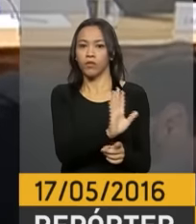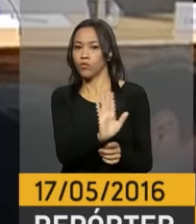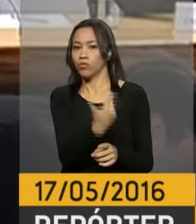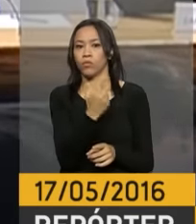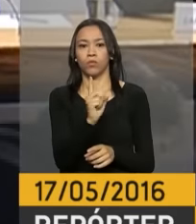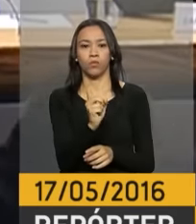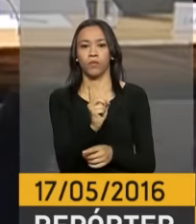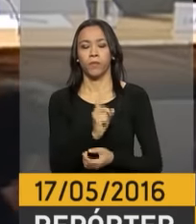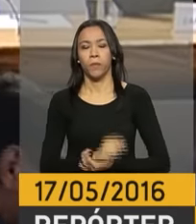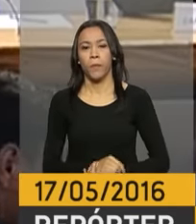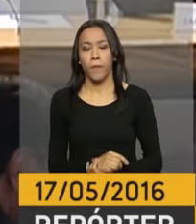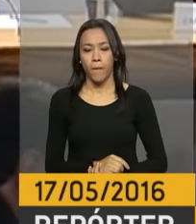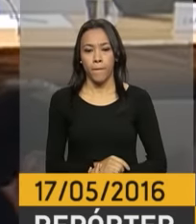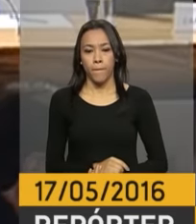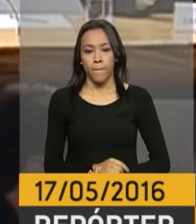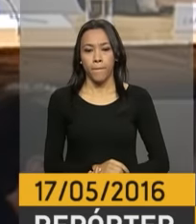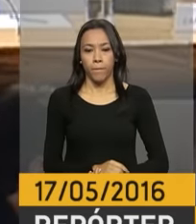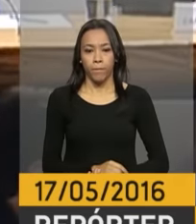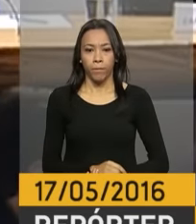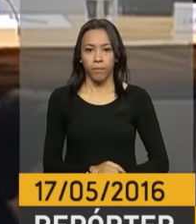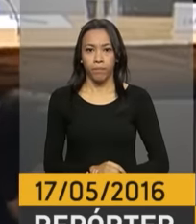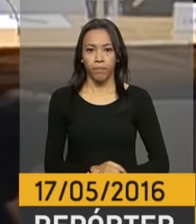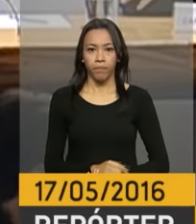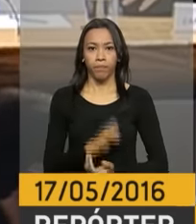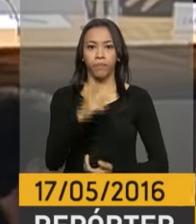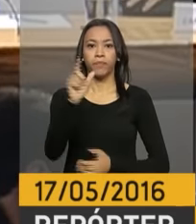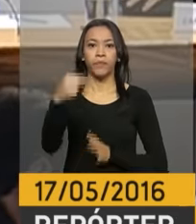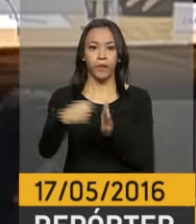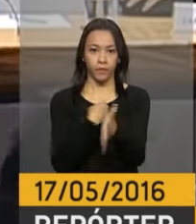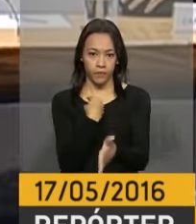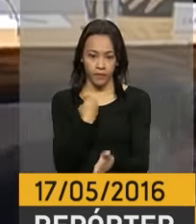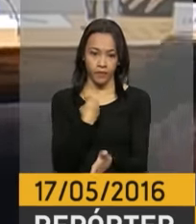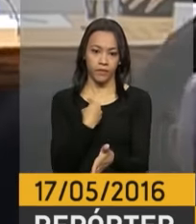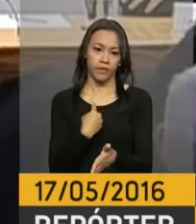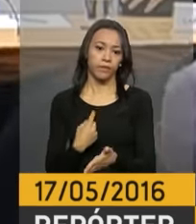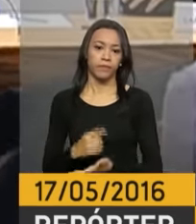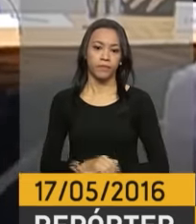Foi não. Vamos lá? Olá, ministro.